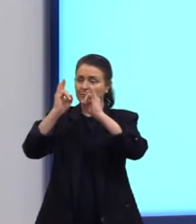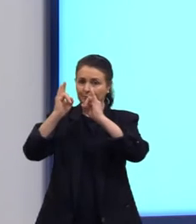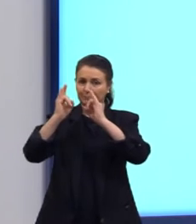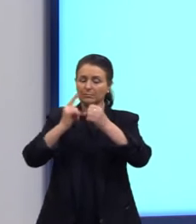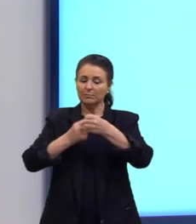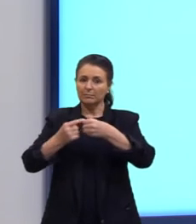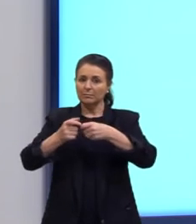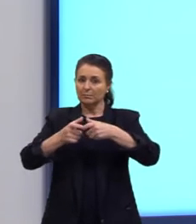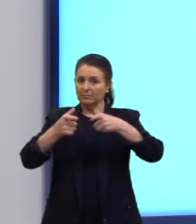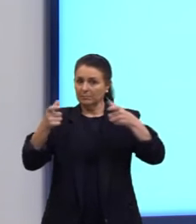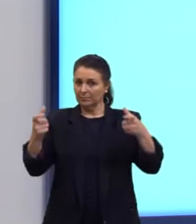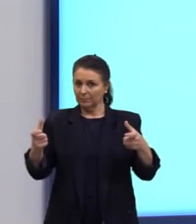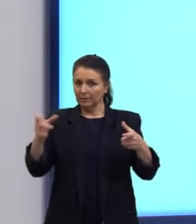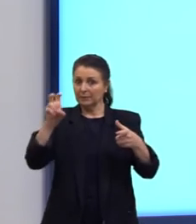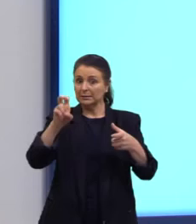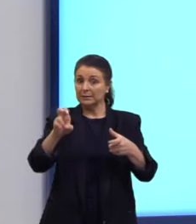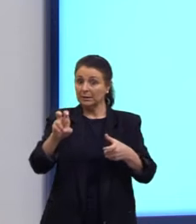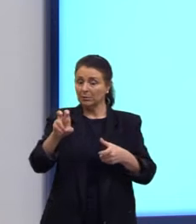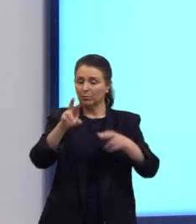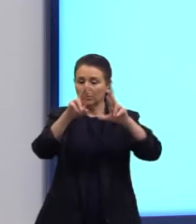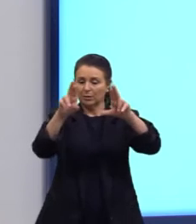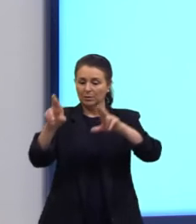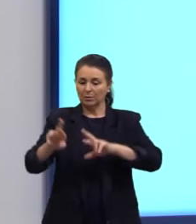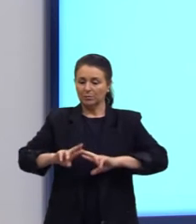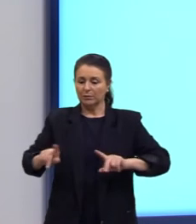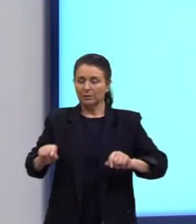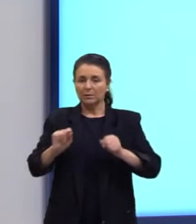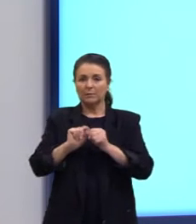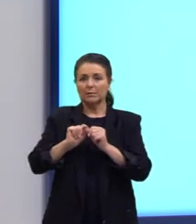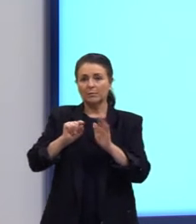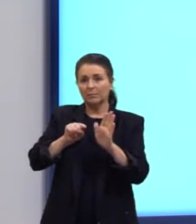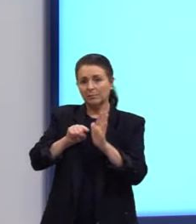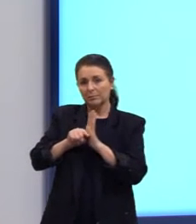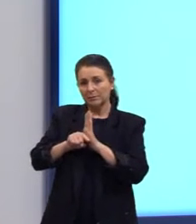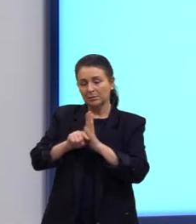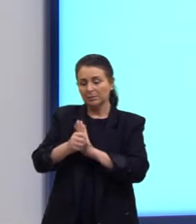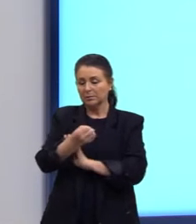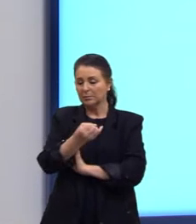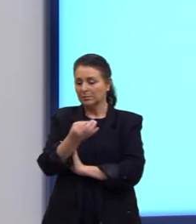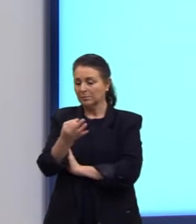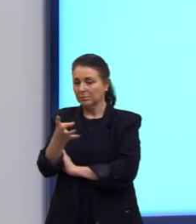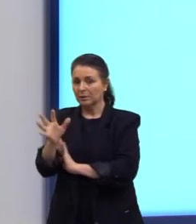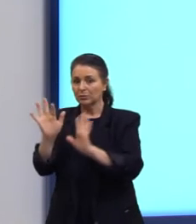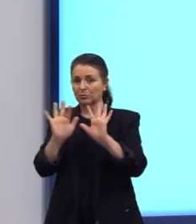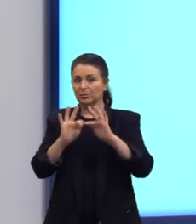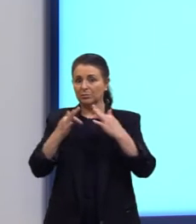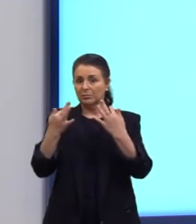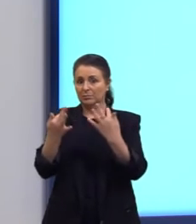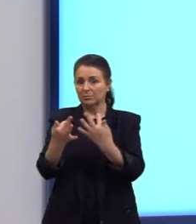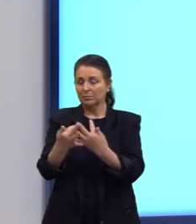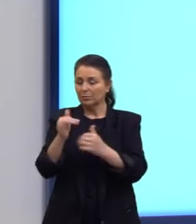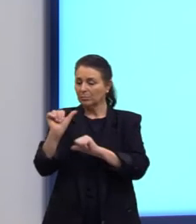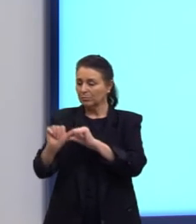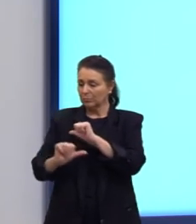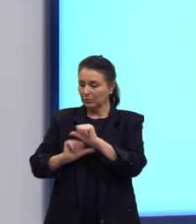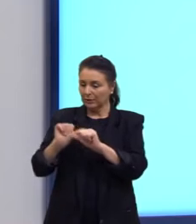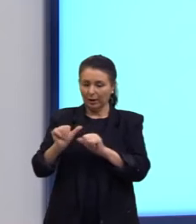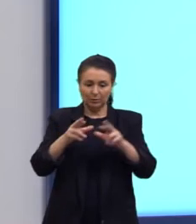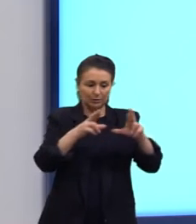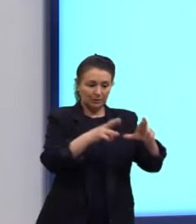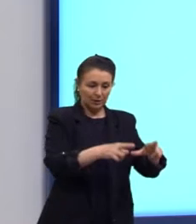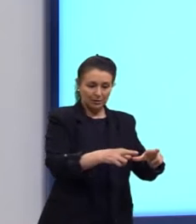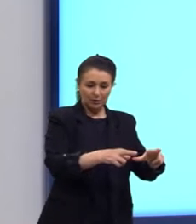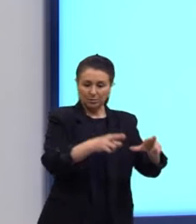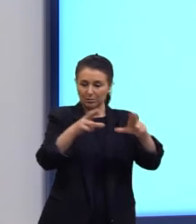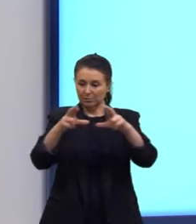com cinco grandes regiões fez uma pesquisa sobre a quantidade de famílias que mudaram de uma região para